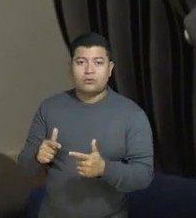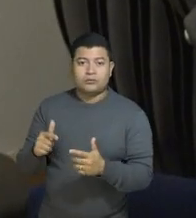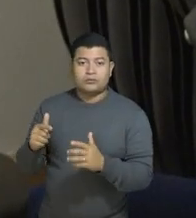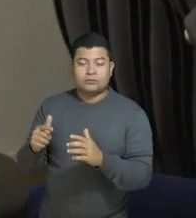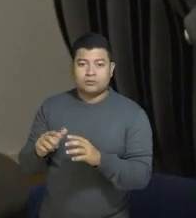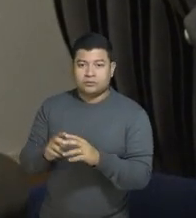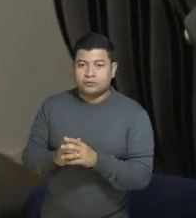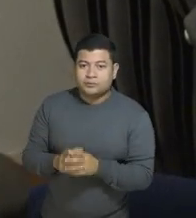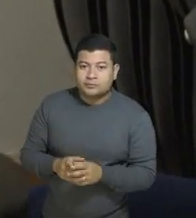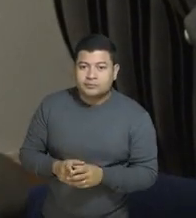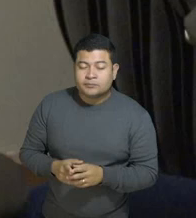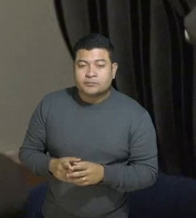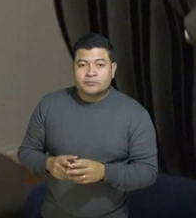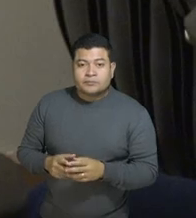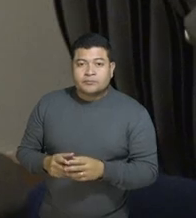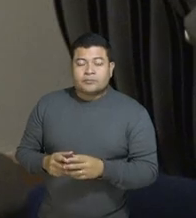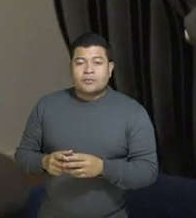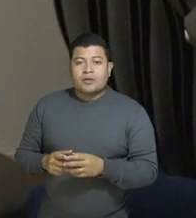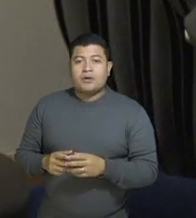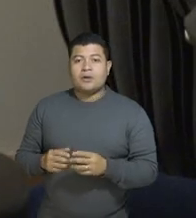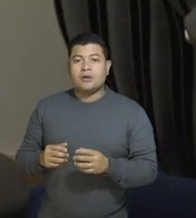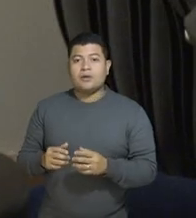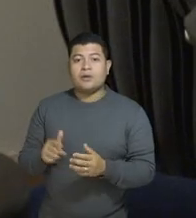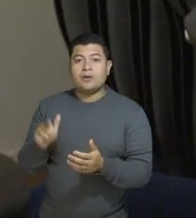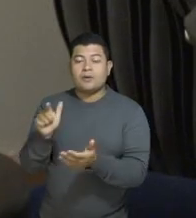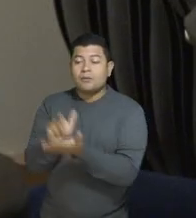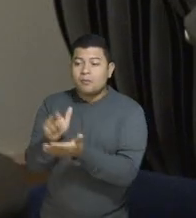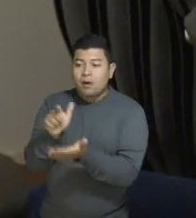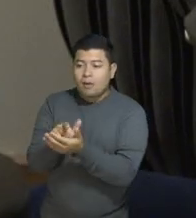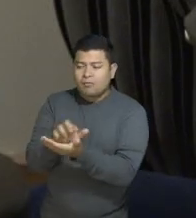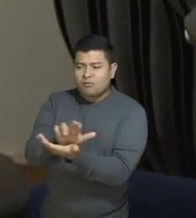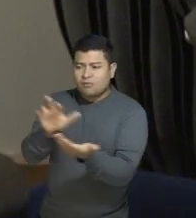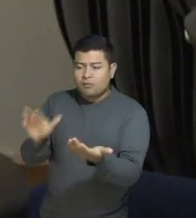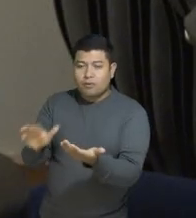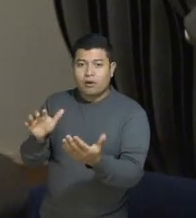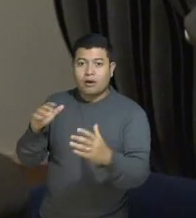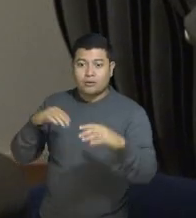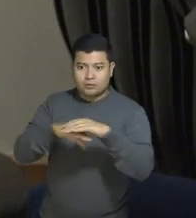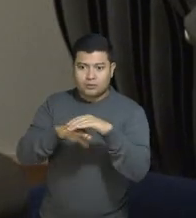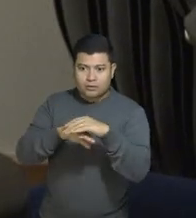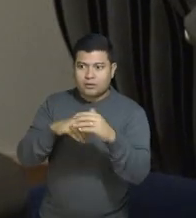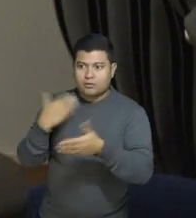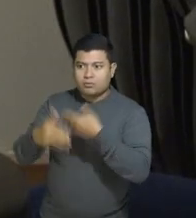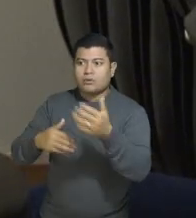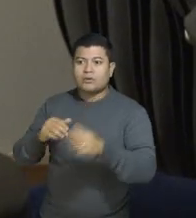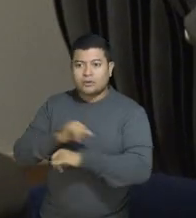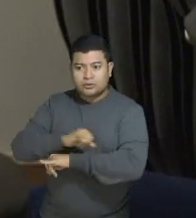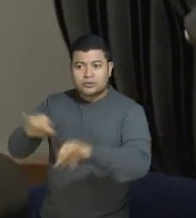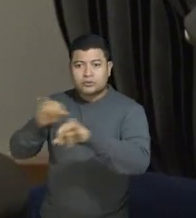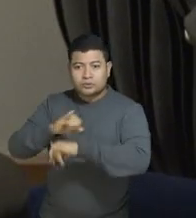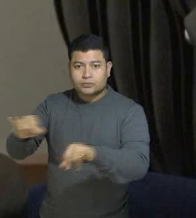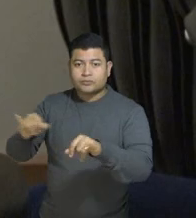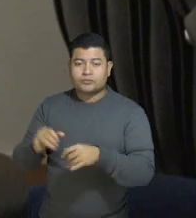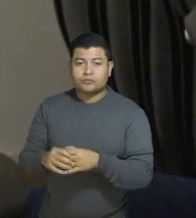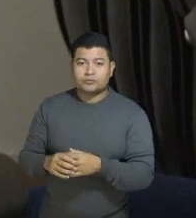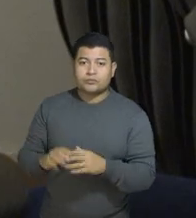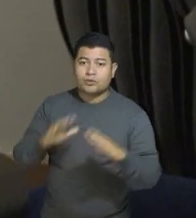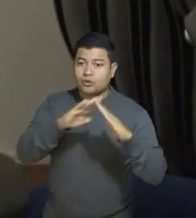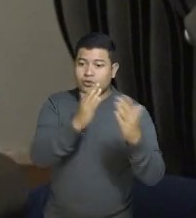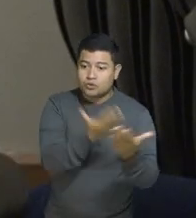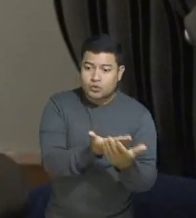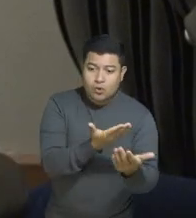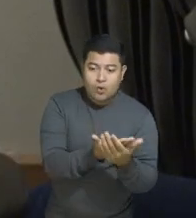das palestras, né? Então, vamos levar esse conhecimento para mais pessoas, para mais escolas, para mais redes,